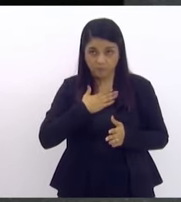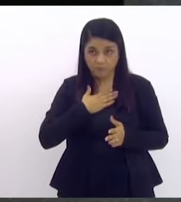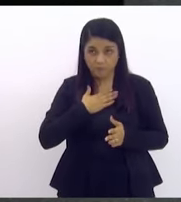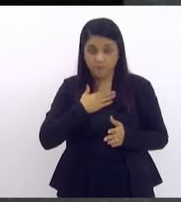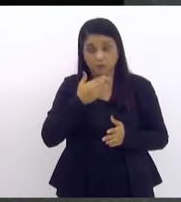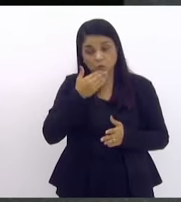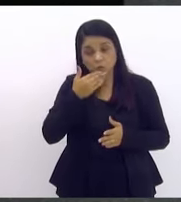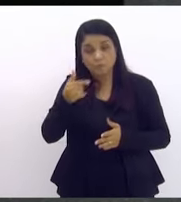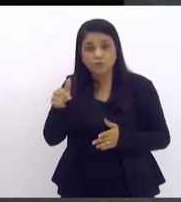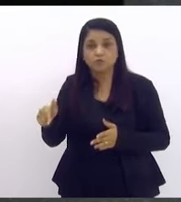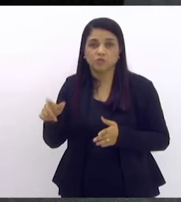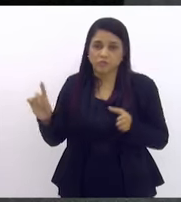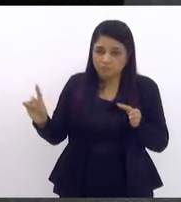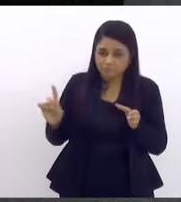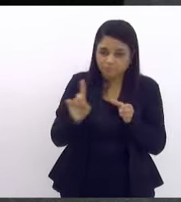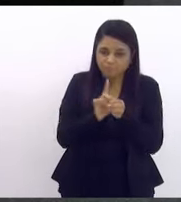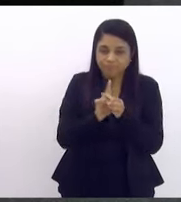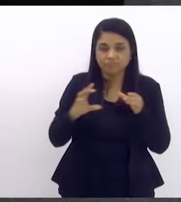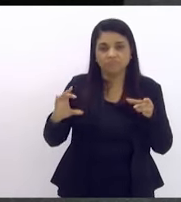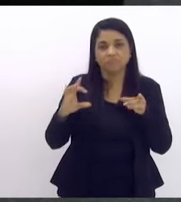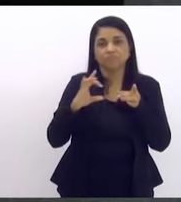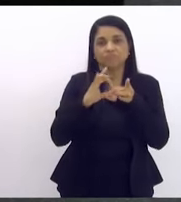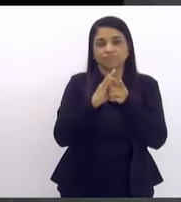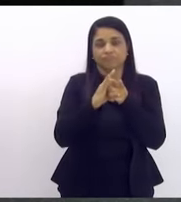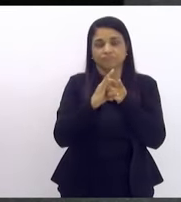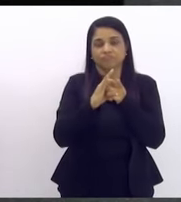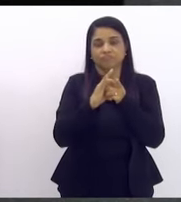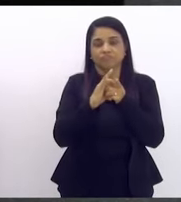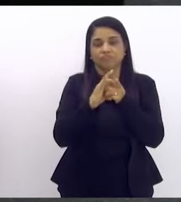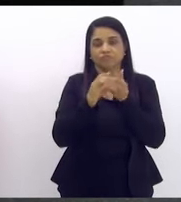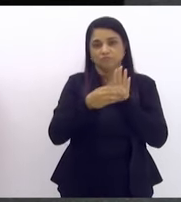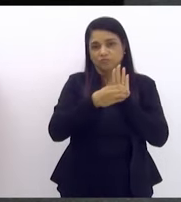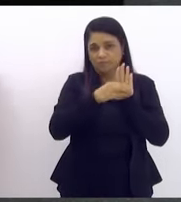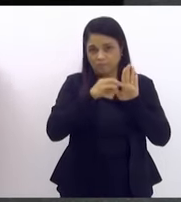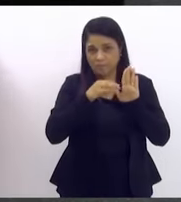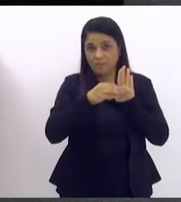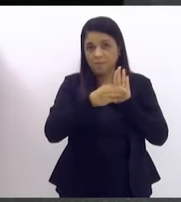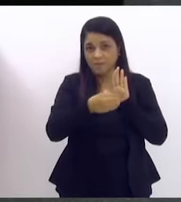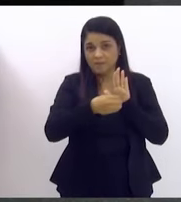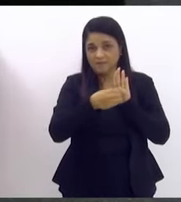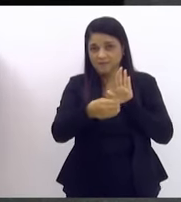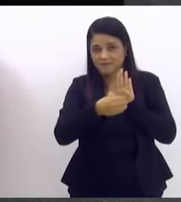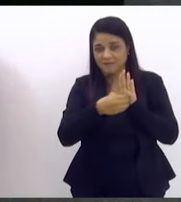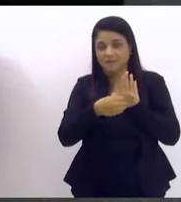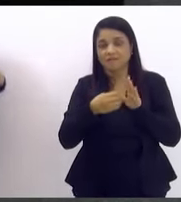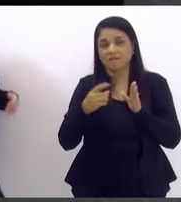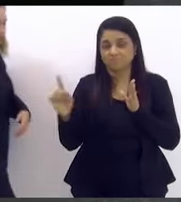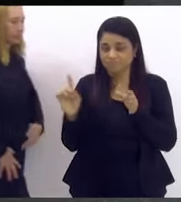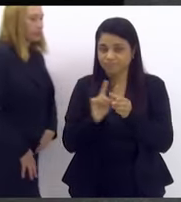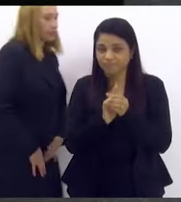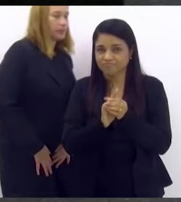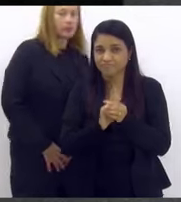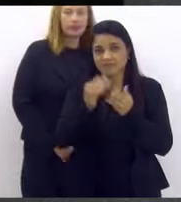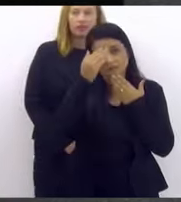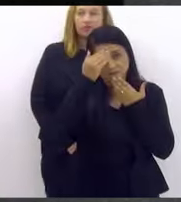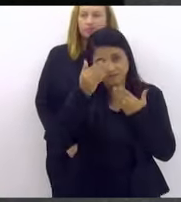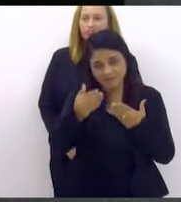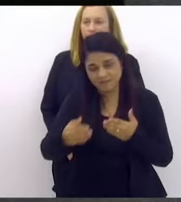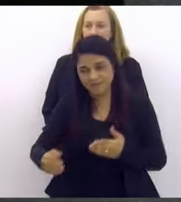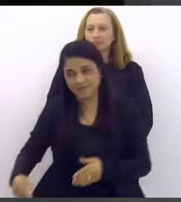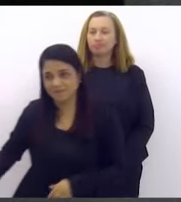solicitei a ela que a gente pudesse juntar os pareceres, ela me concedendo a coautoria. Então, eu queria aqui agradecer